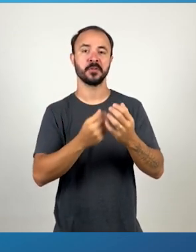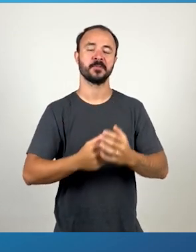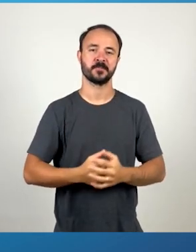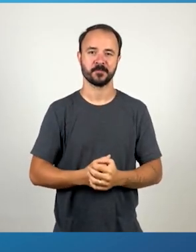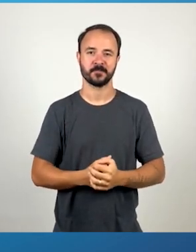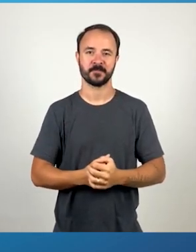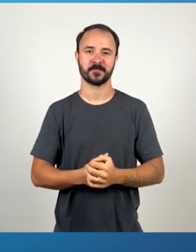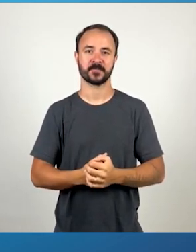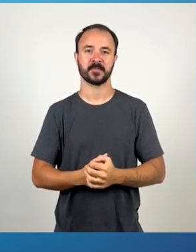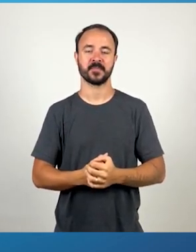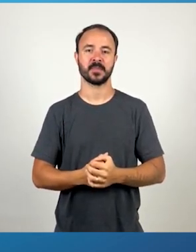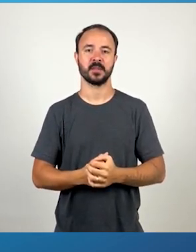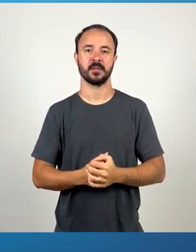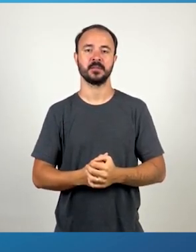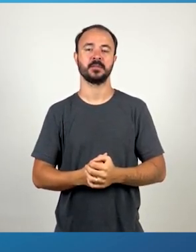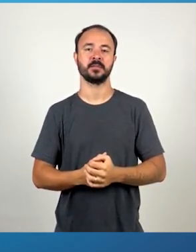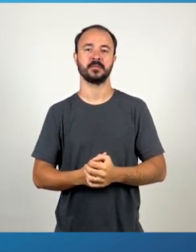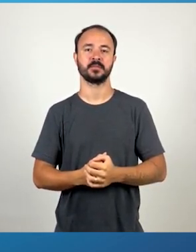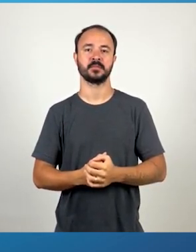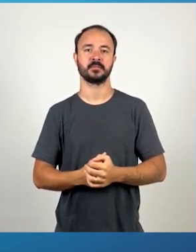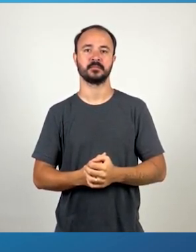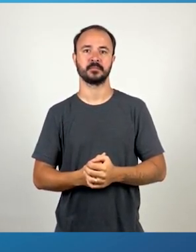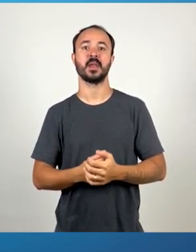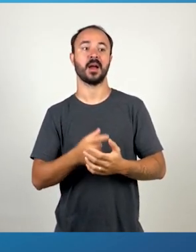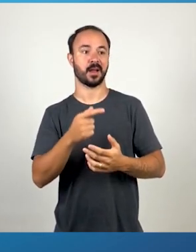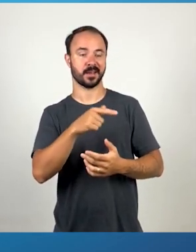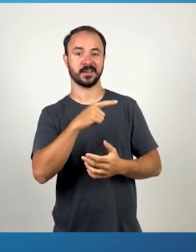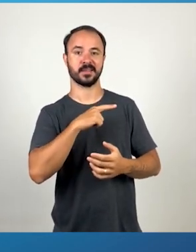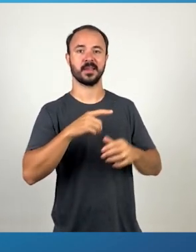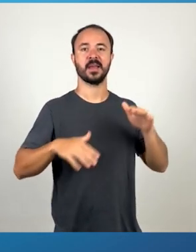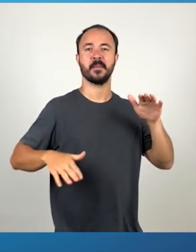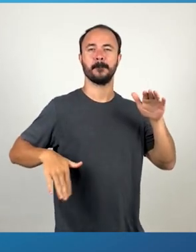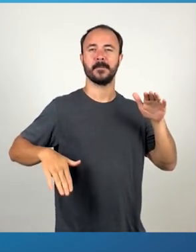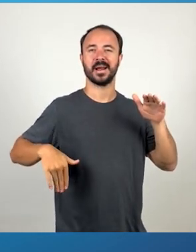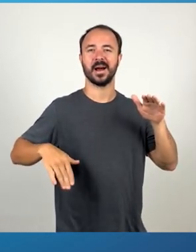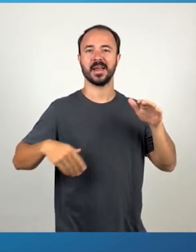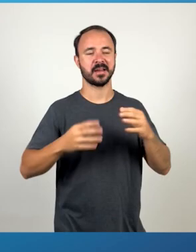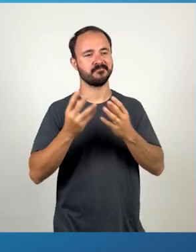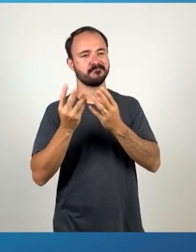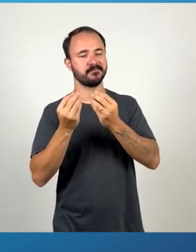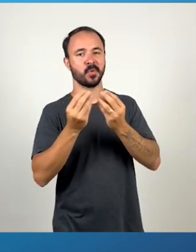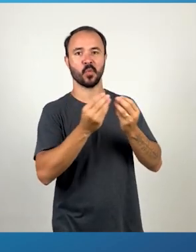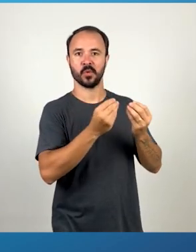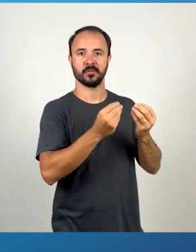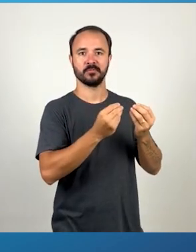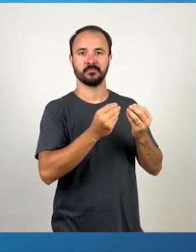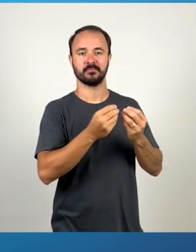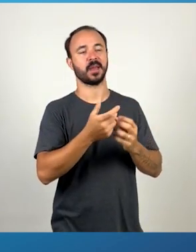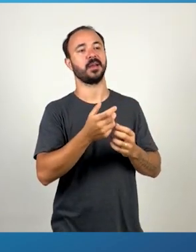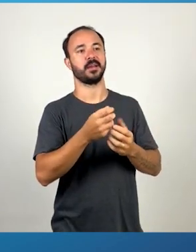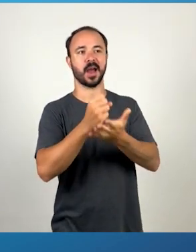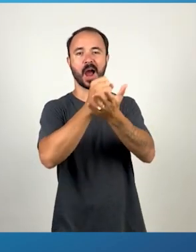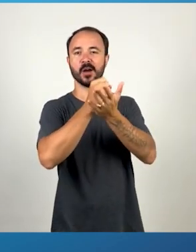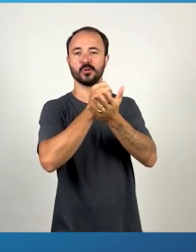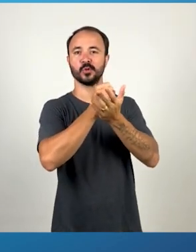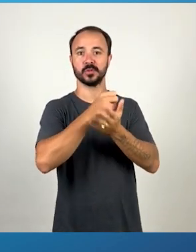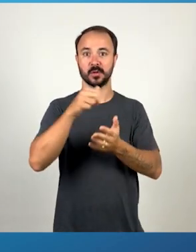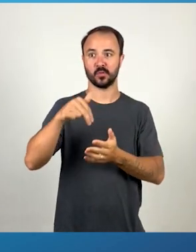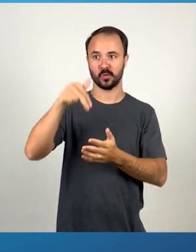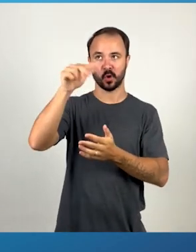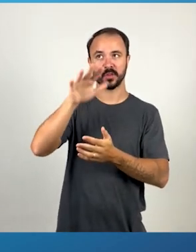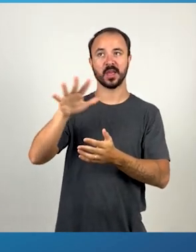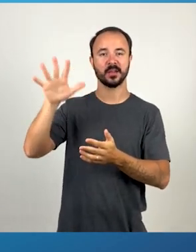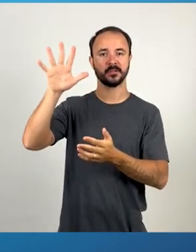da condição que nós temos do litoral, onde tem bastante vento. Então isso favorece a instalação desse tipo de usina, tá?